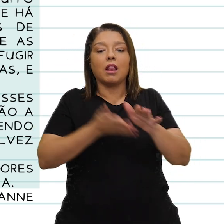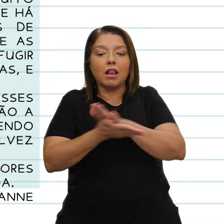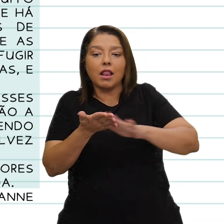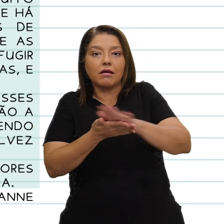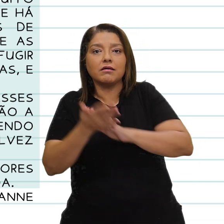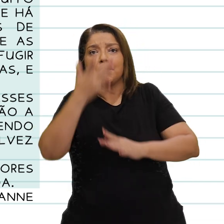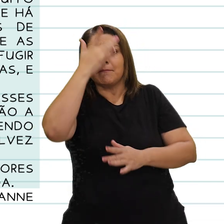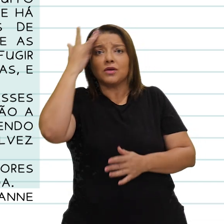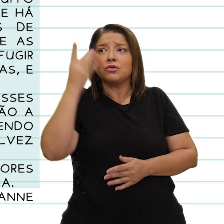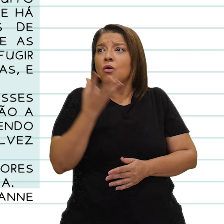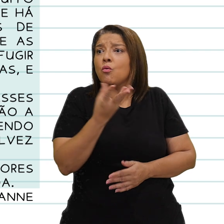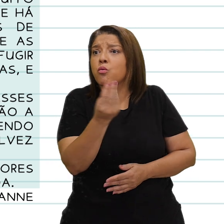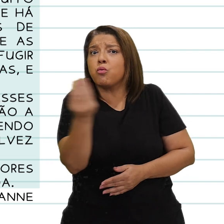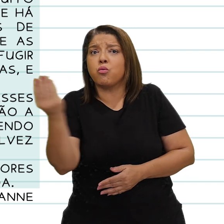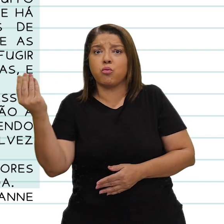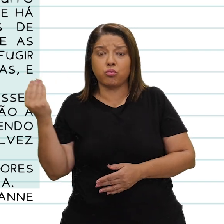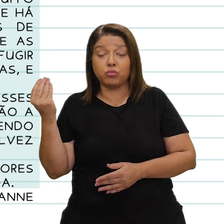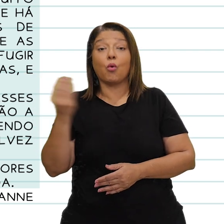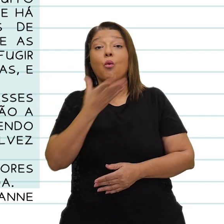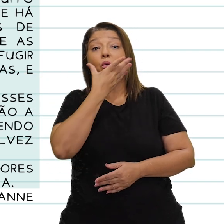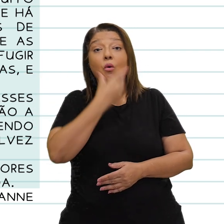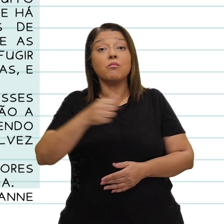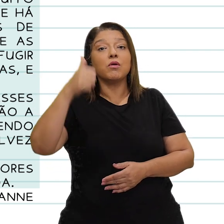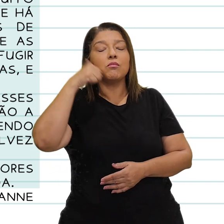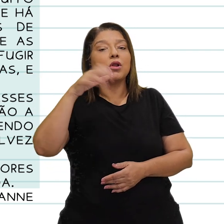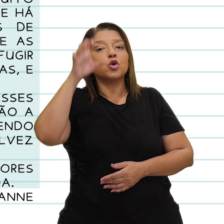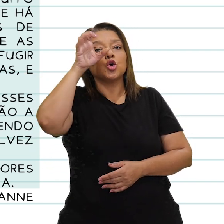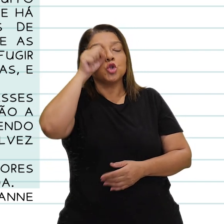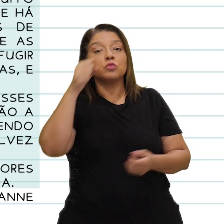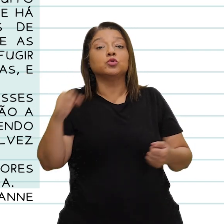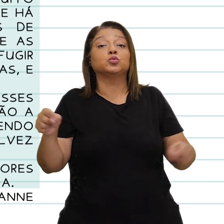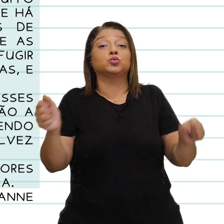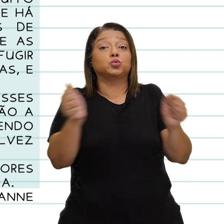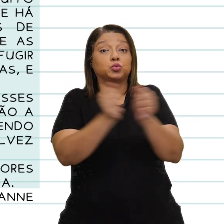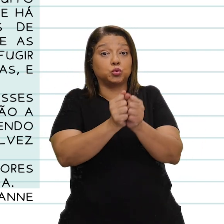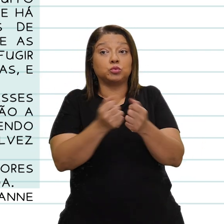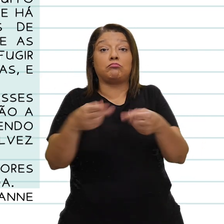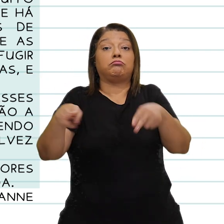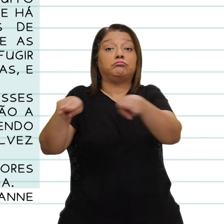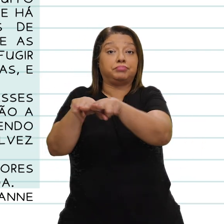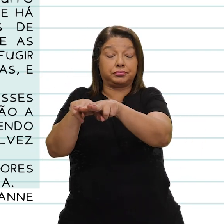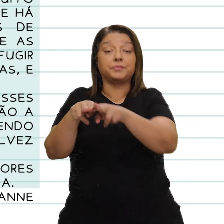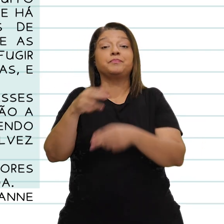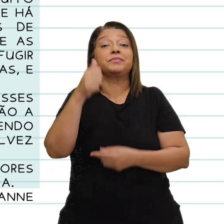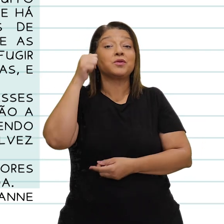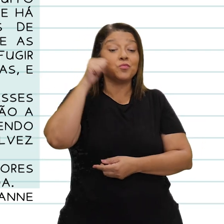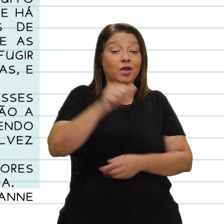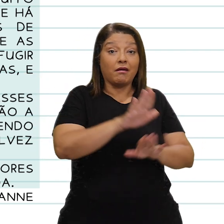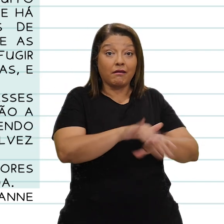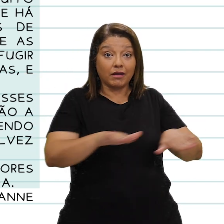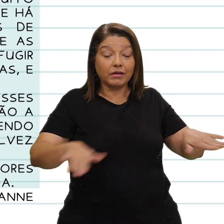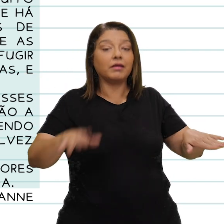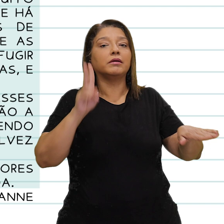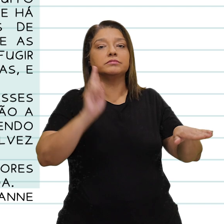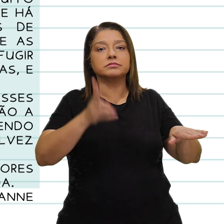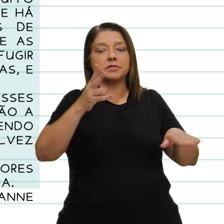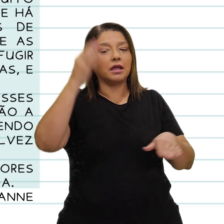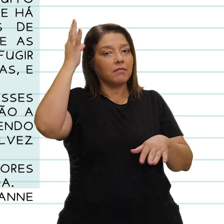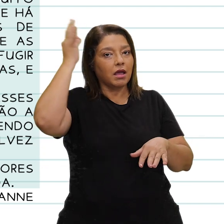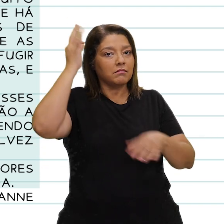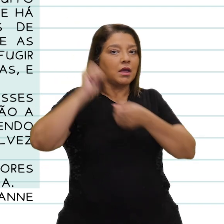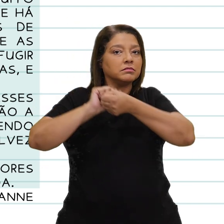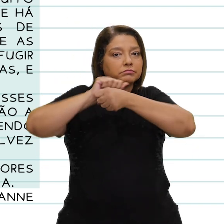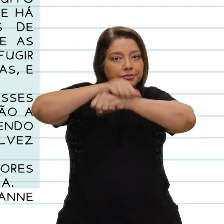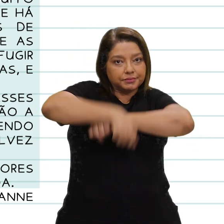de pessoas. Homens e mulheres dormem no mesmo cômodo e as mulheres e crianças costumam ter as cabeças